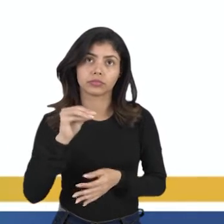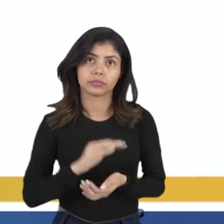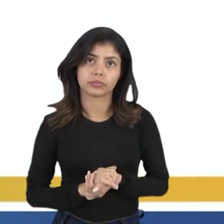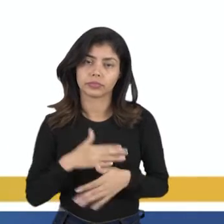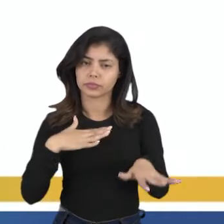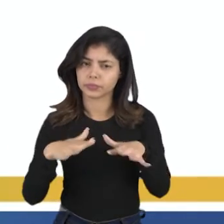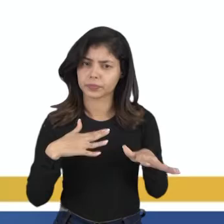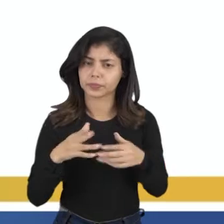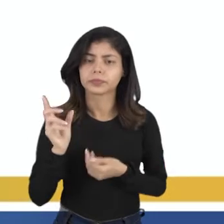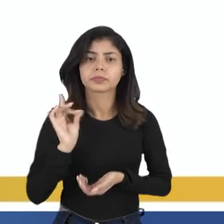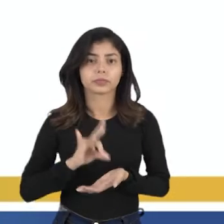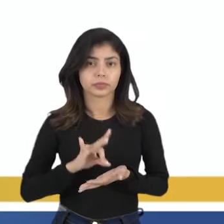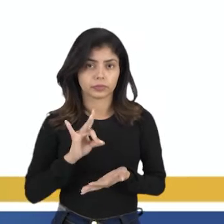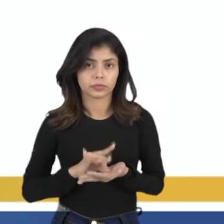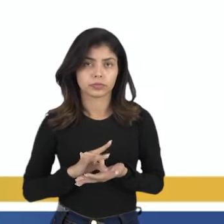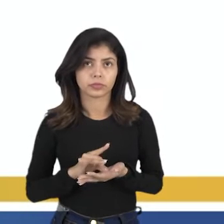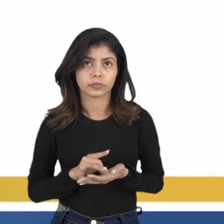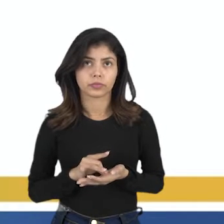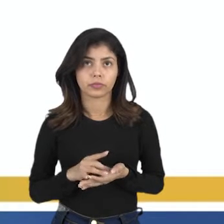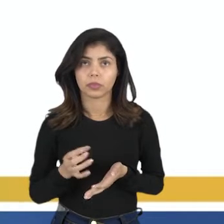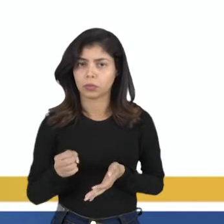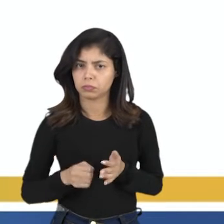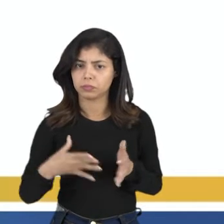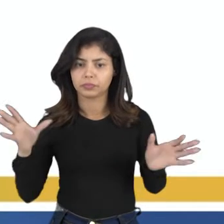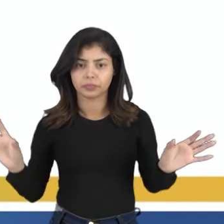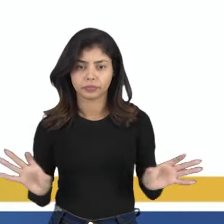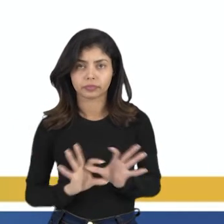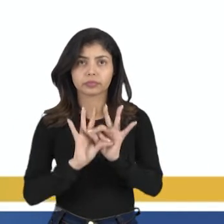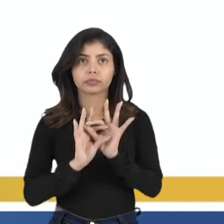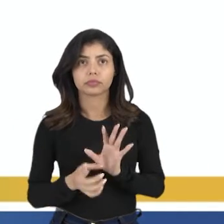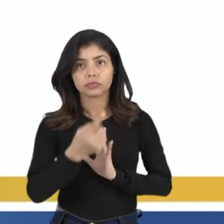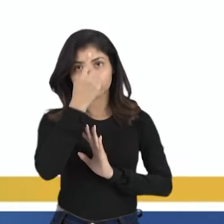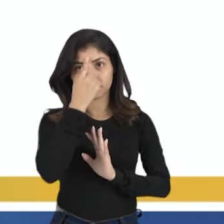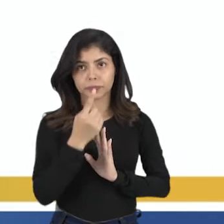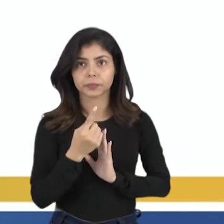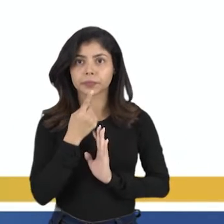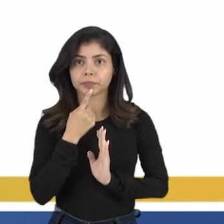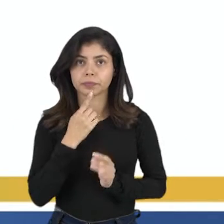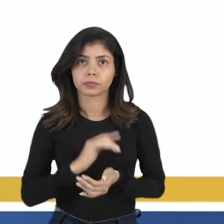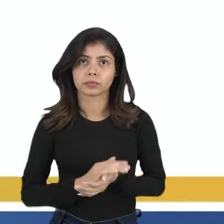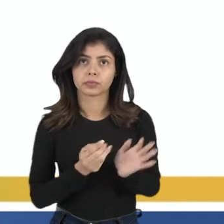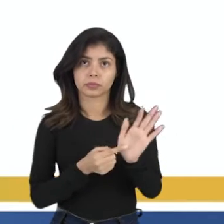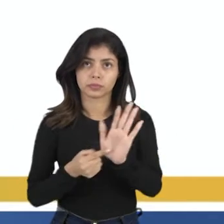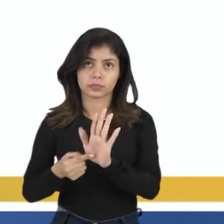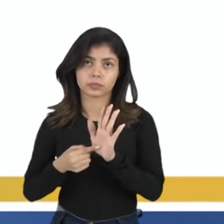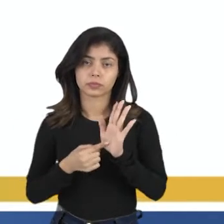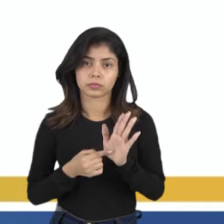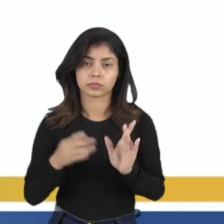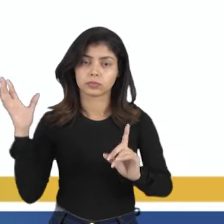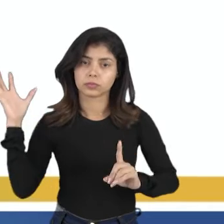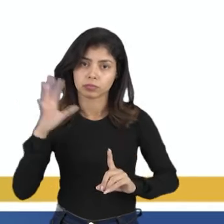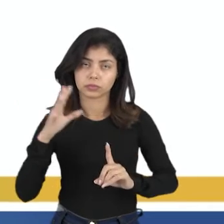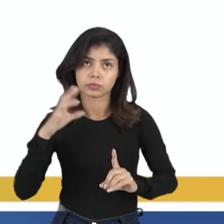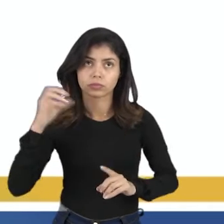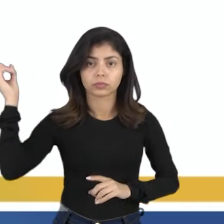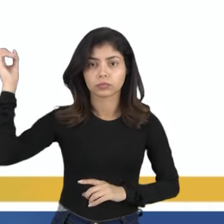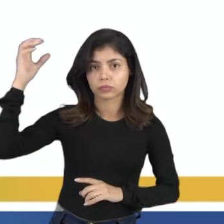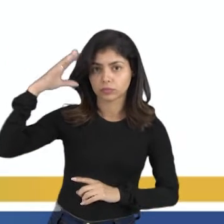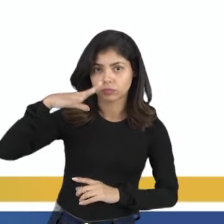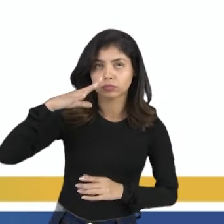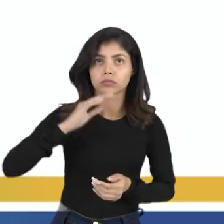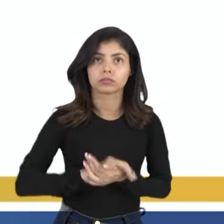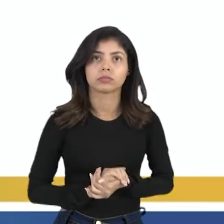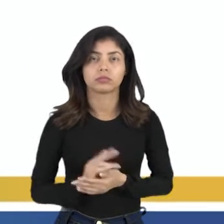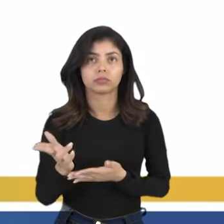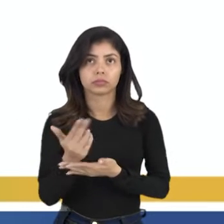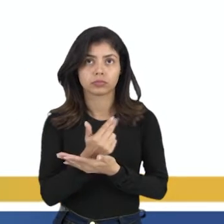que realmente ele estava muito ligado à imagem sendo representada com a influência da luz, e